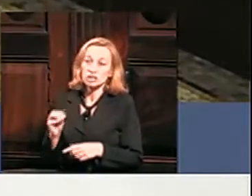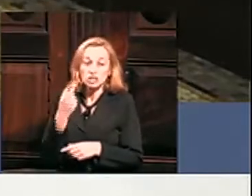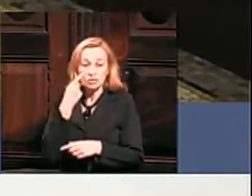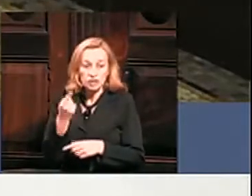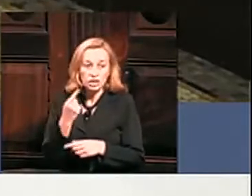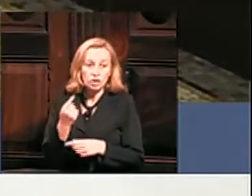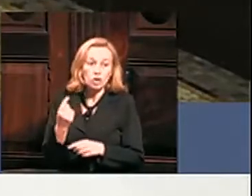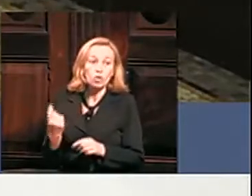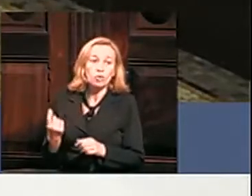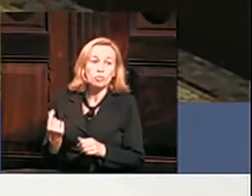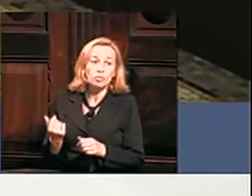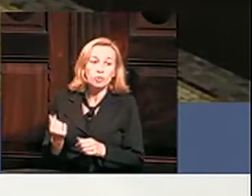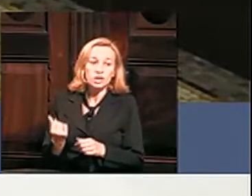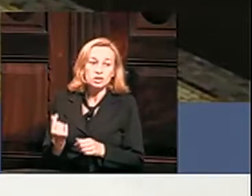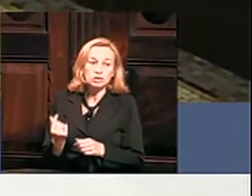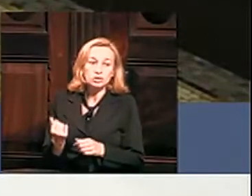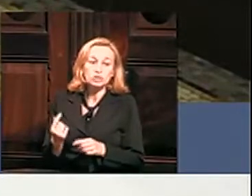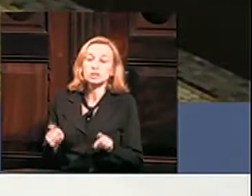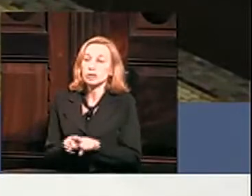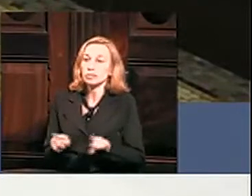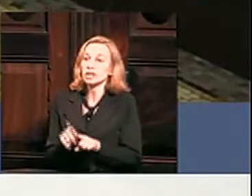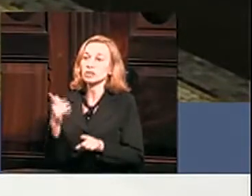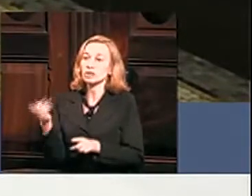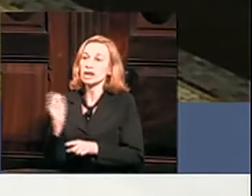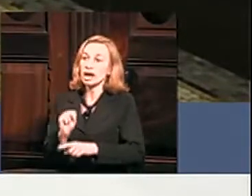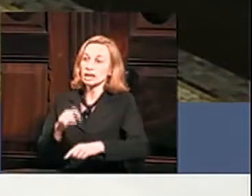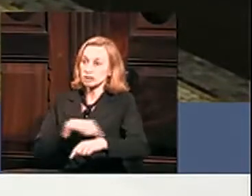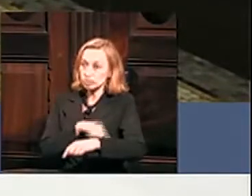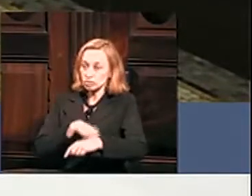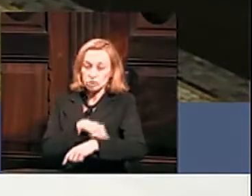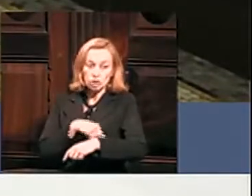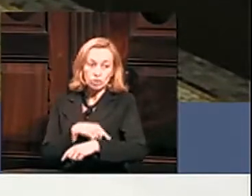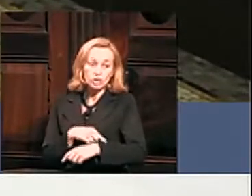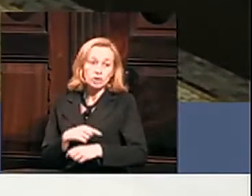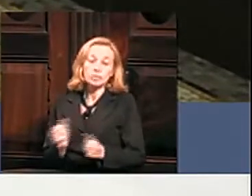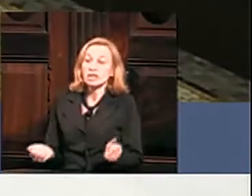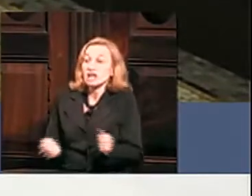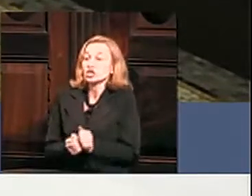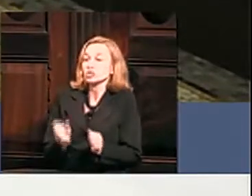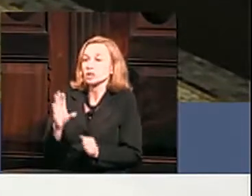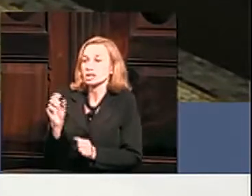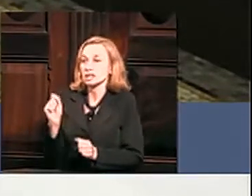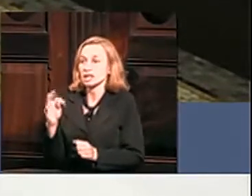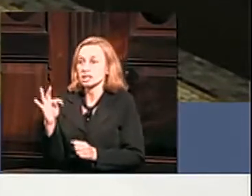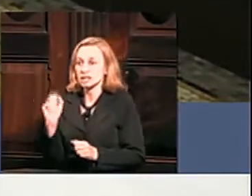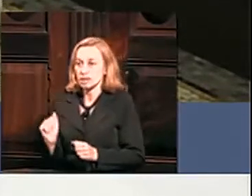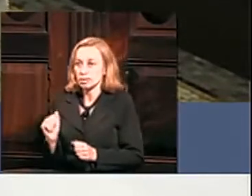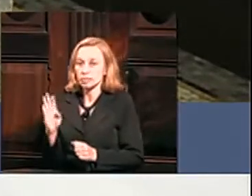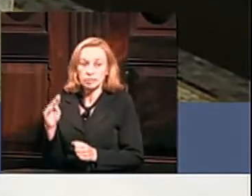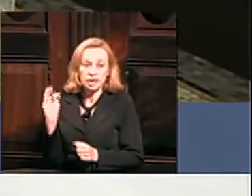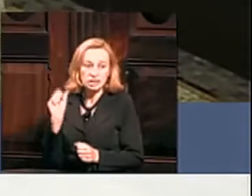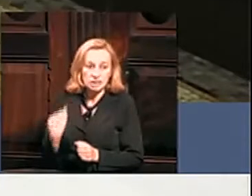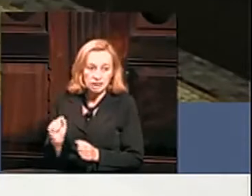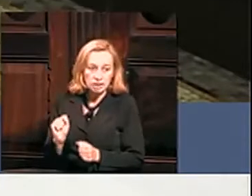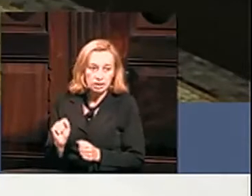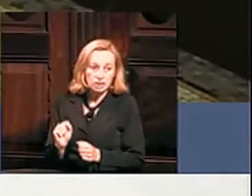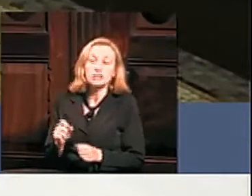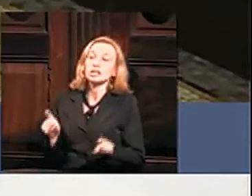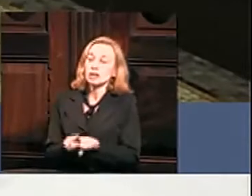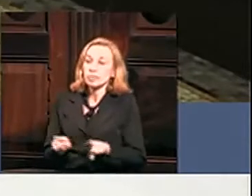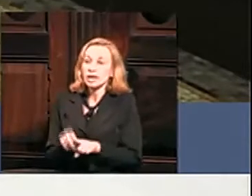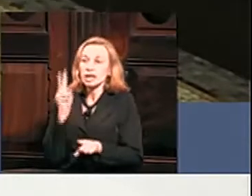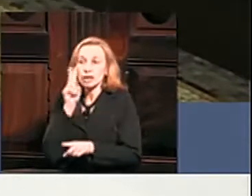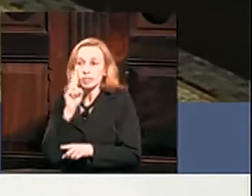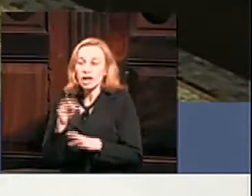botijão de gás, que faz parte da cesta básica, para que a população possa ter essa diminuição no botijão de gás. E lembrar também a